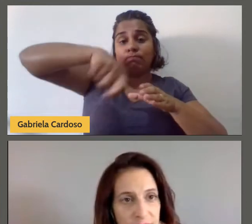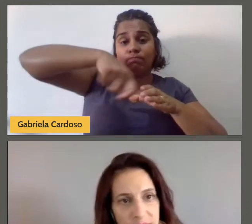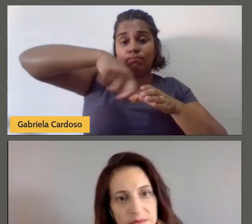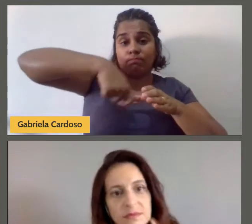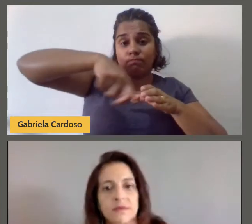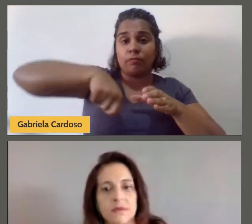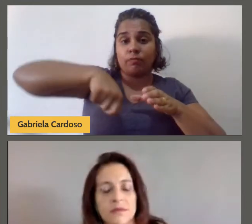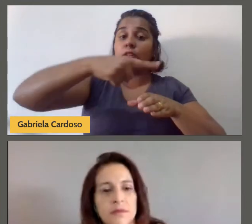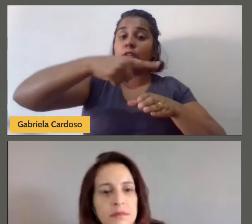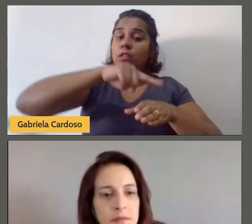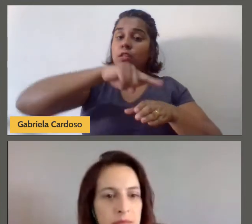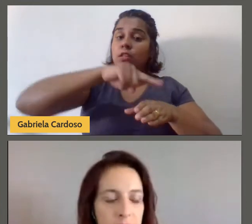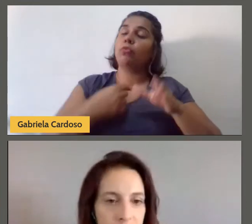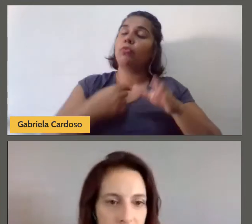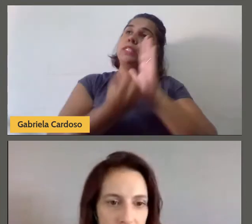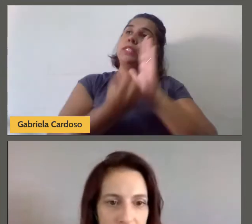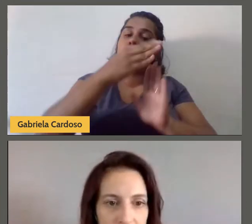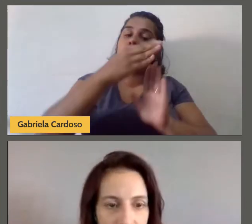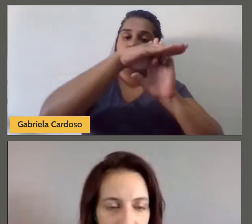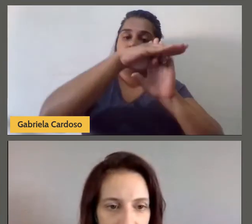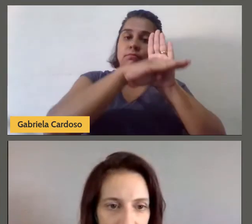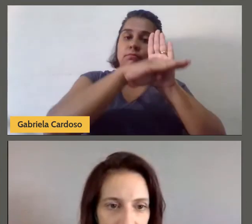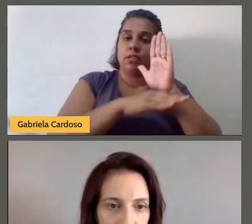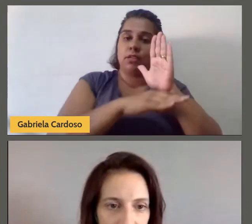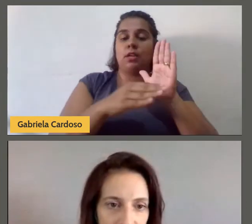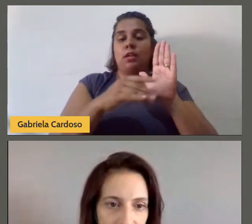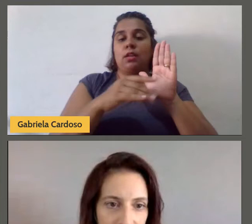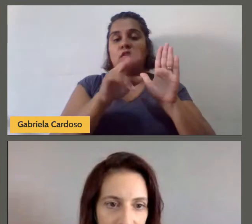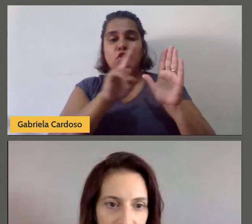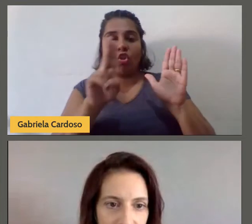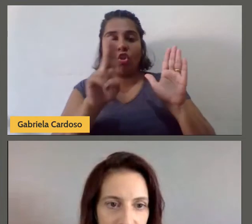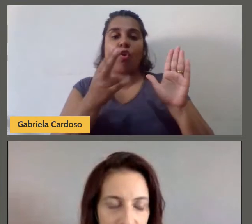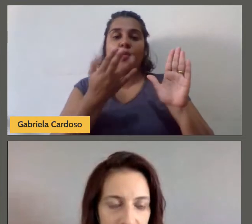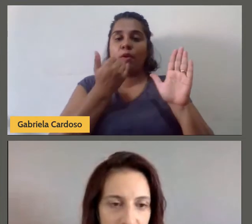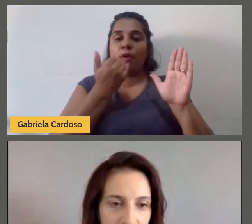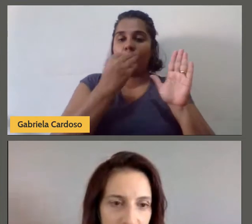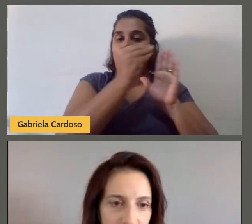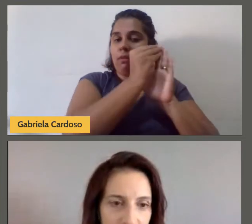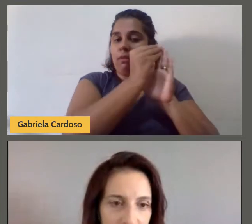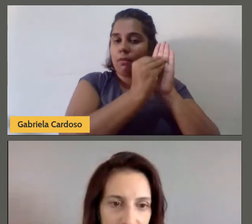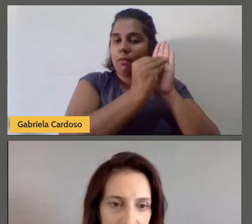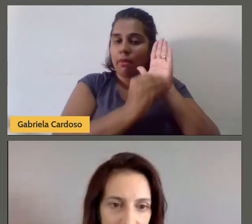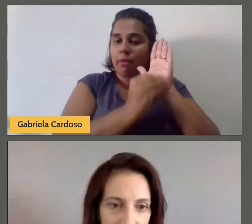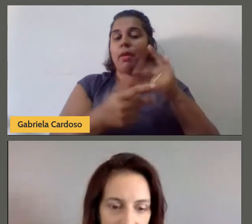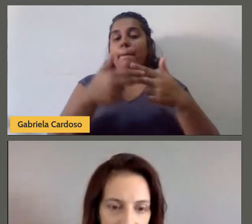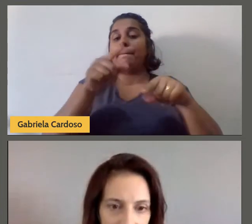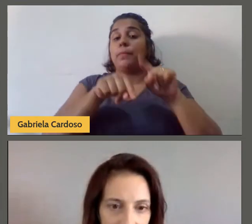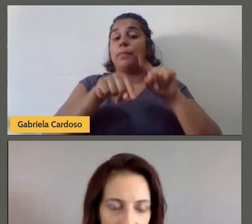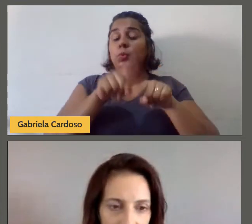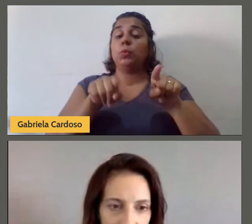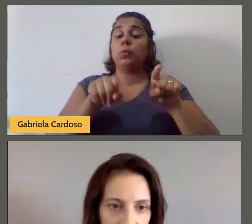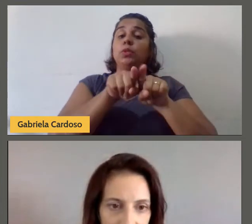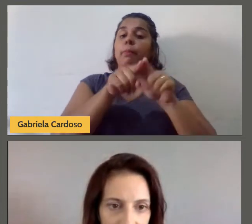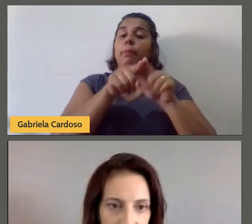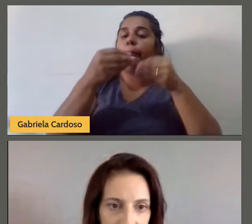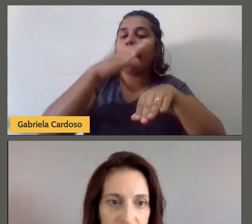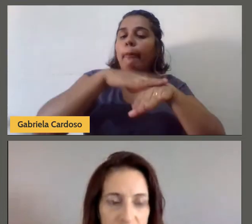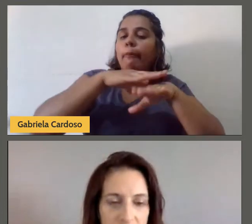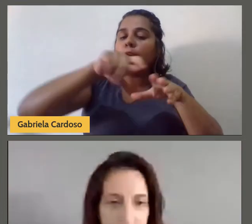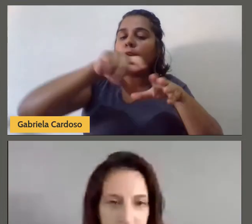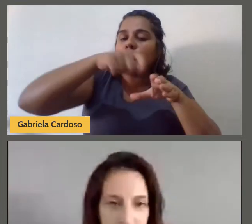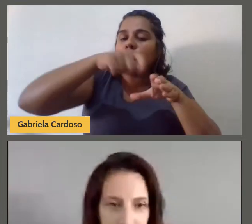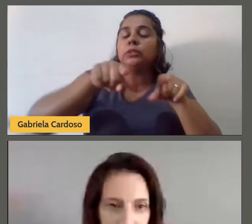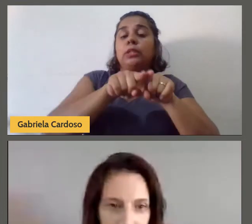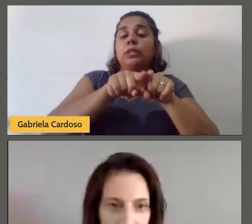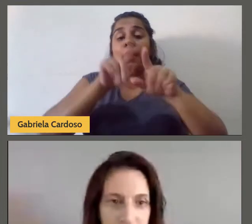montagem de cardápio, definição do produto, receitas, capacitação técnica, higiene e segurança na